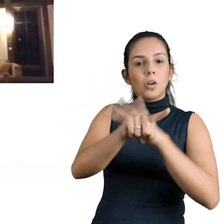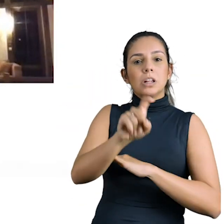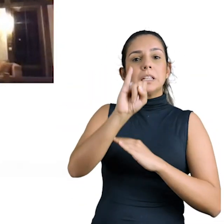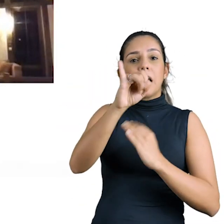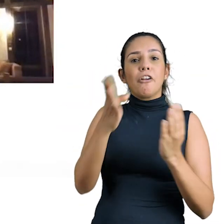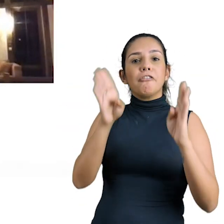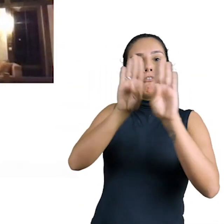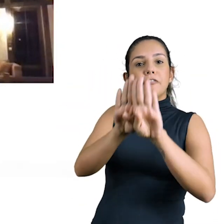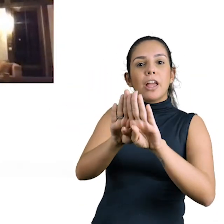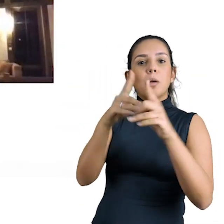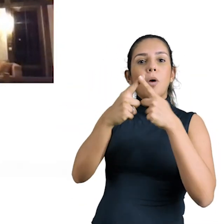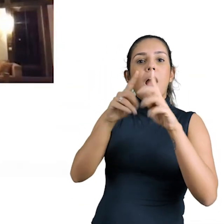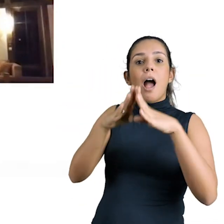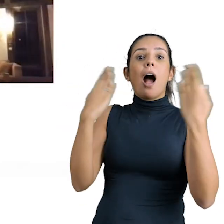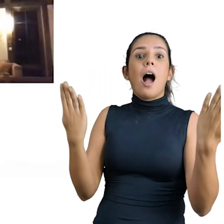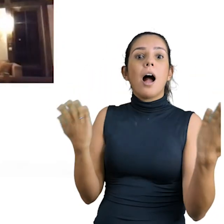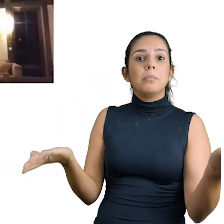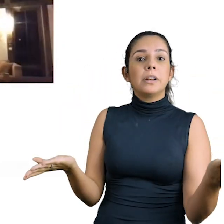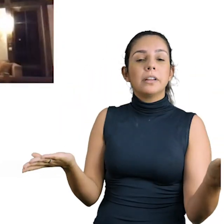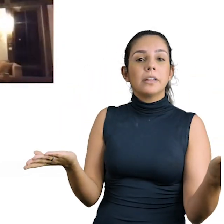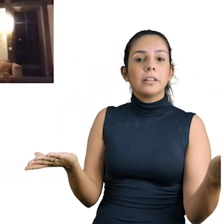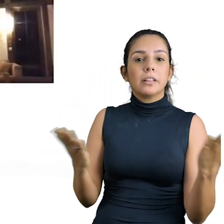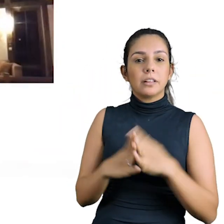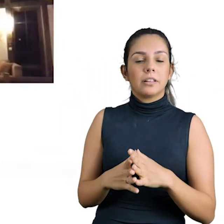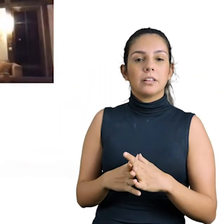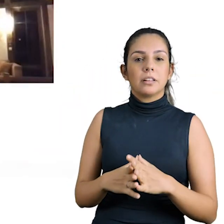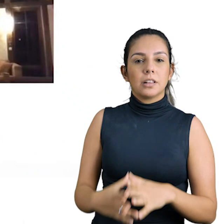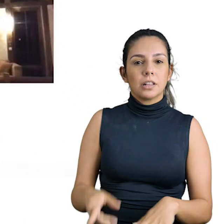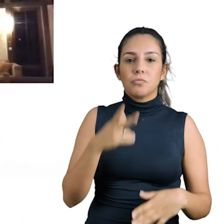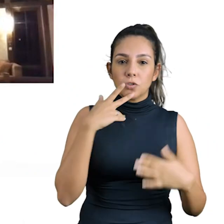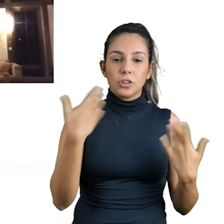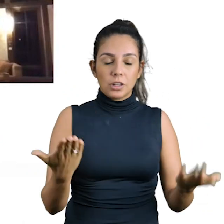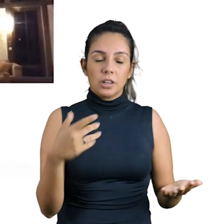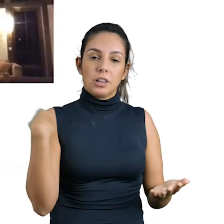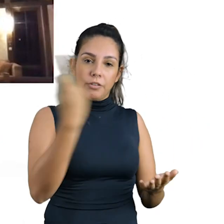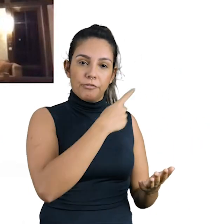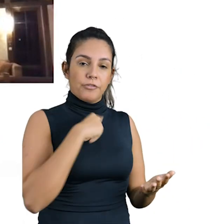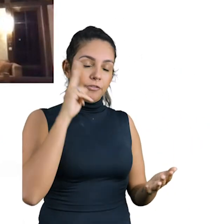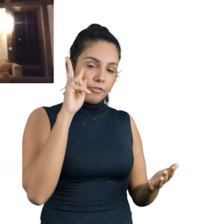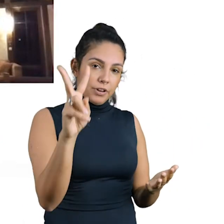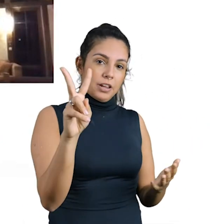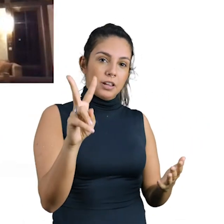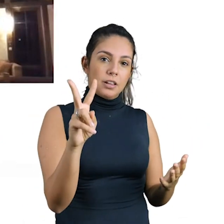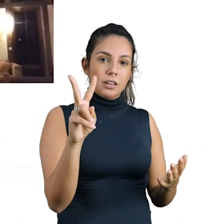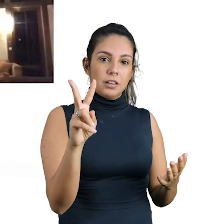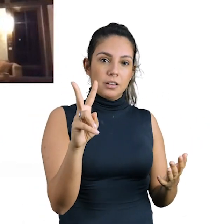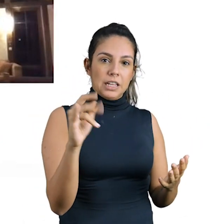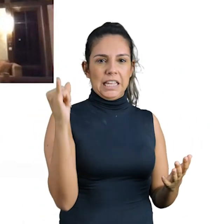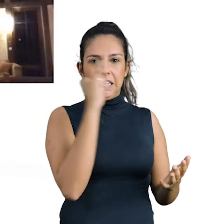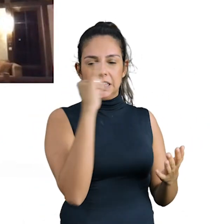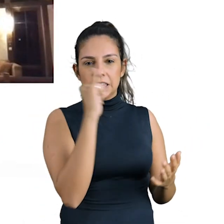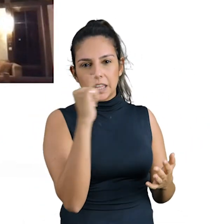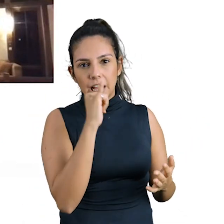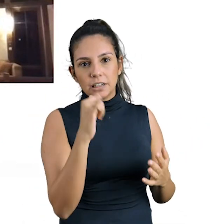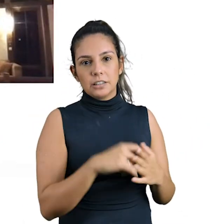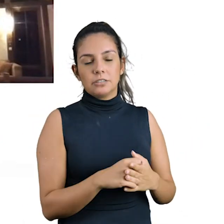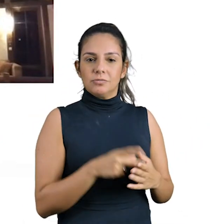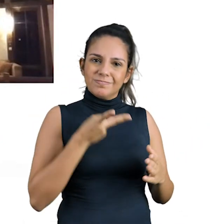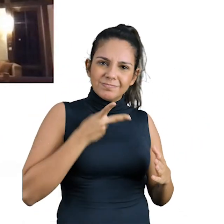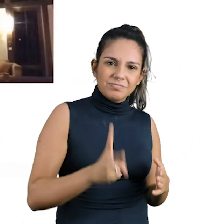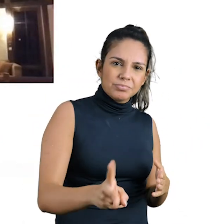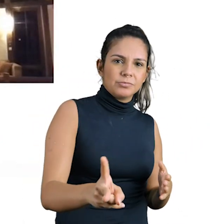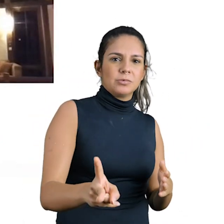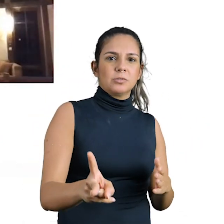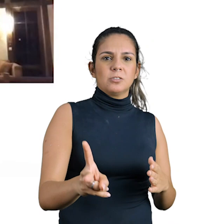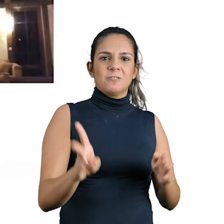dizer, a pergunta é muito simples. Se fecha, por que abre? Exatamente, quer dizer, a gente vê que um país